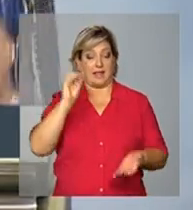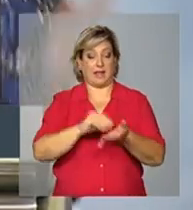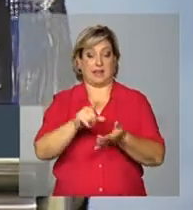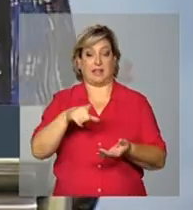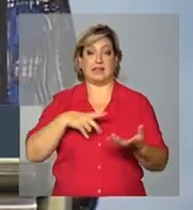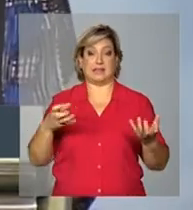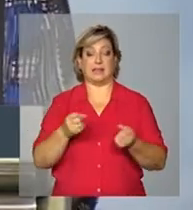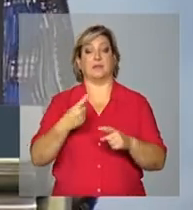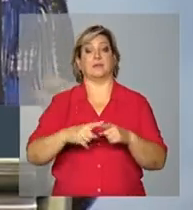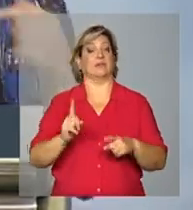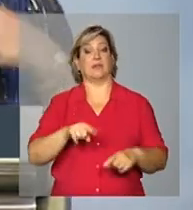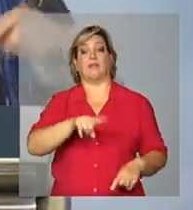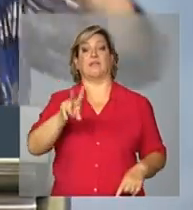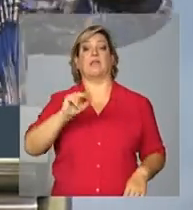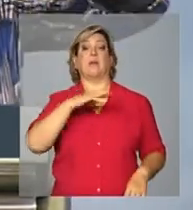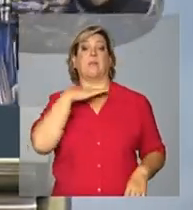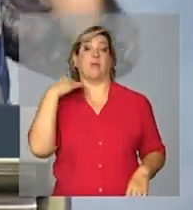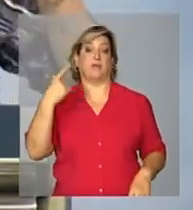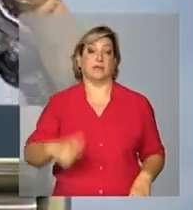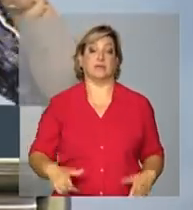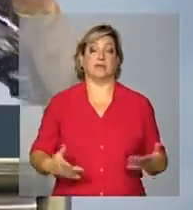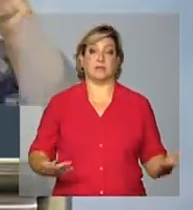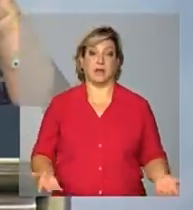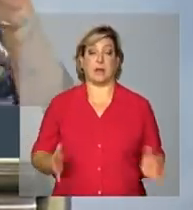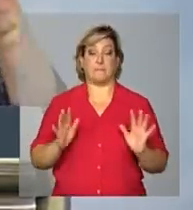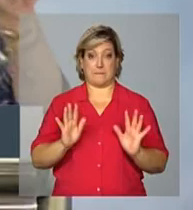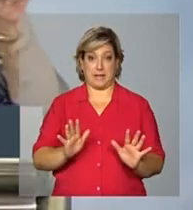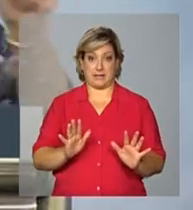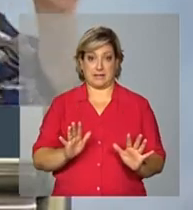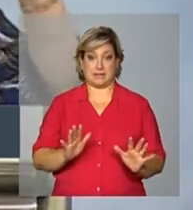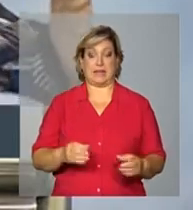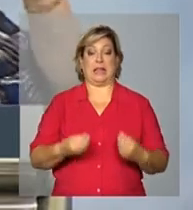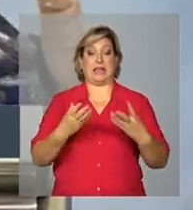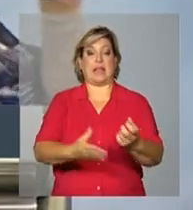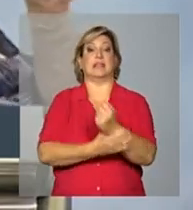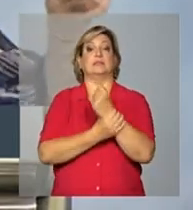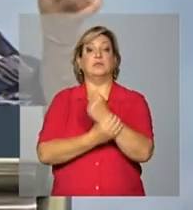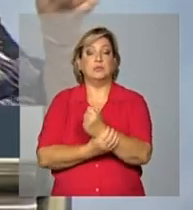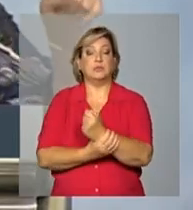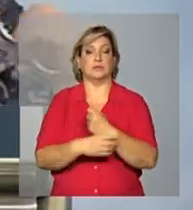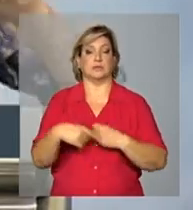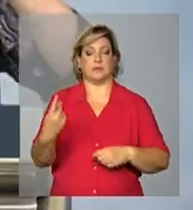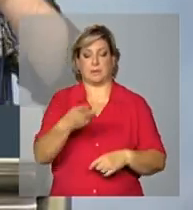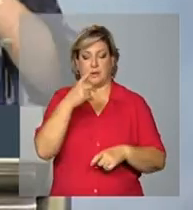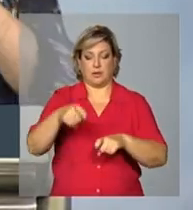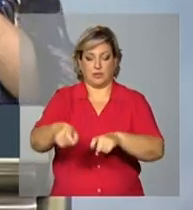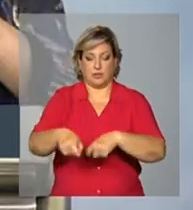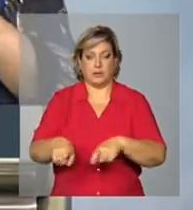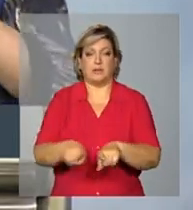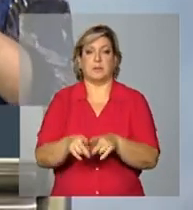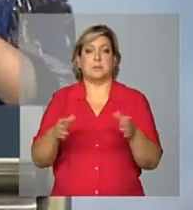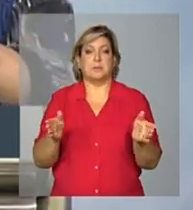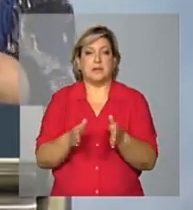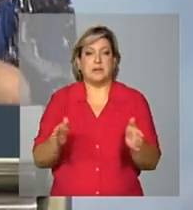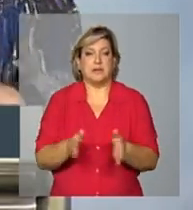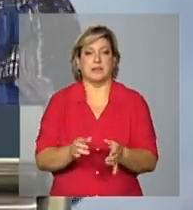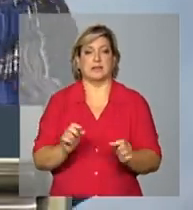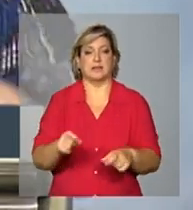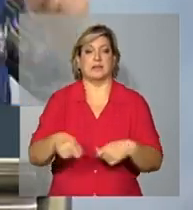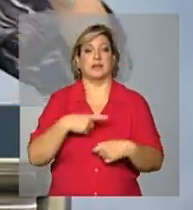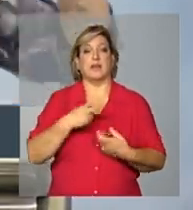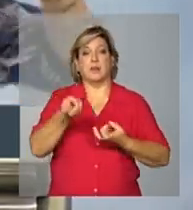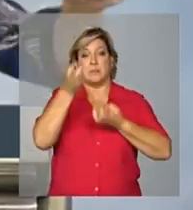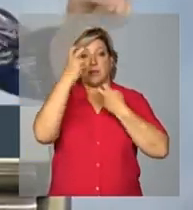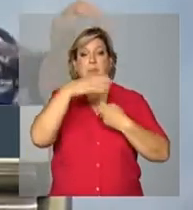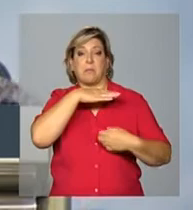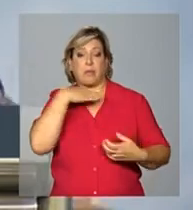vão morrer outra vez. Mas eu quero assegurar ao agricultor, ao pequeno proprietário, aquele que teve a sua cabrinha